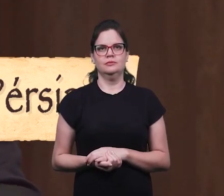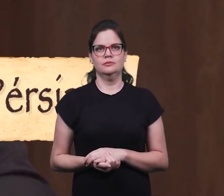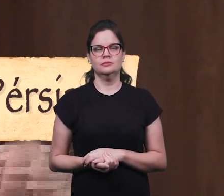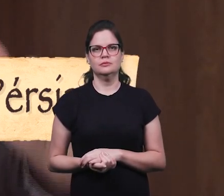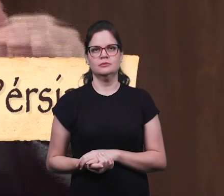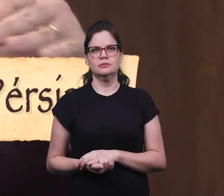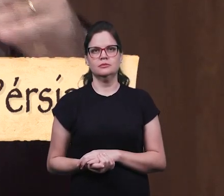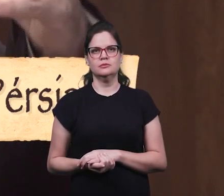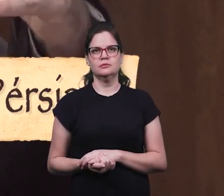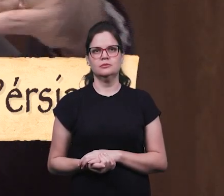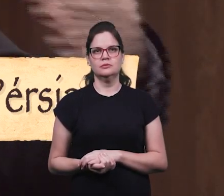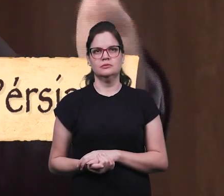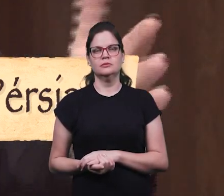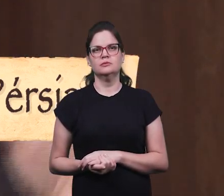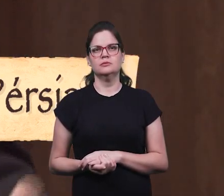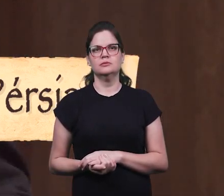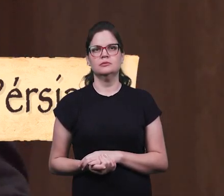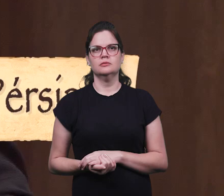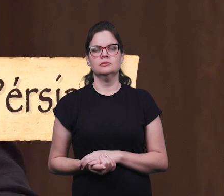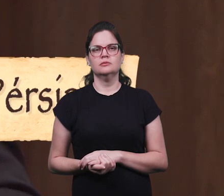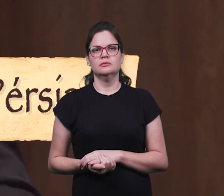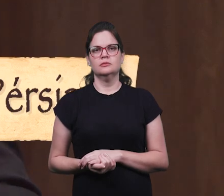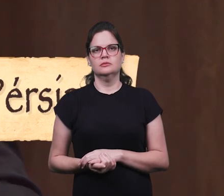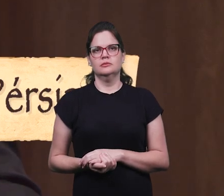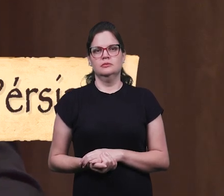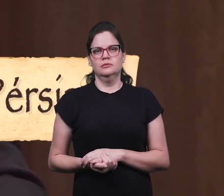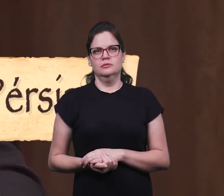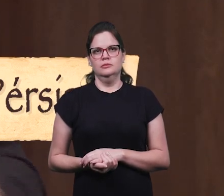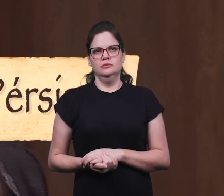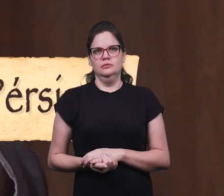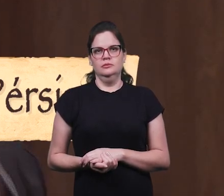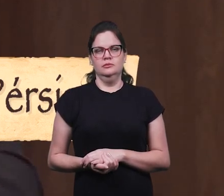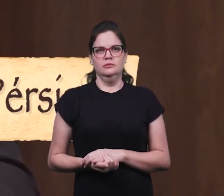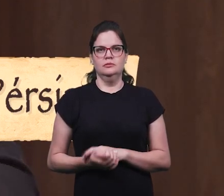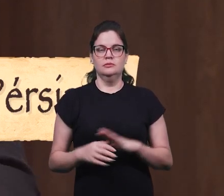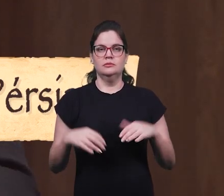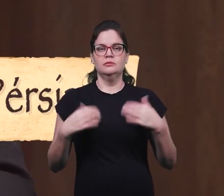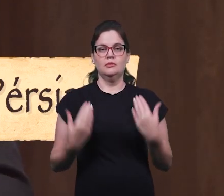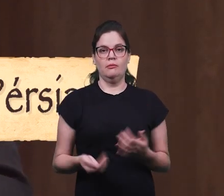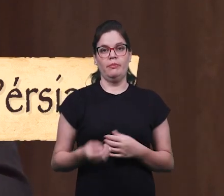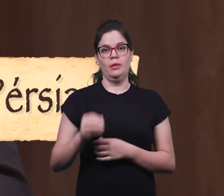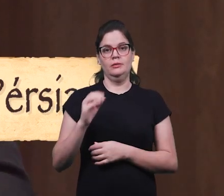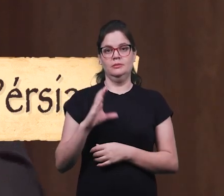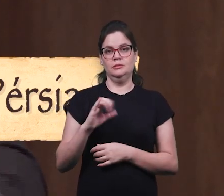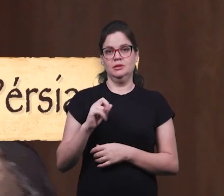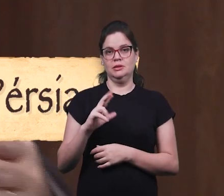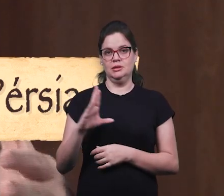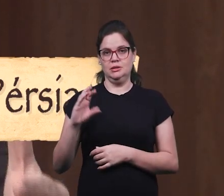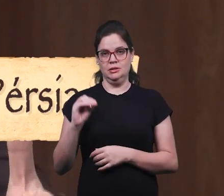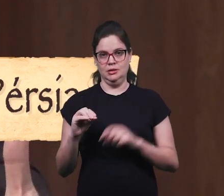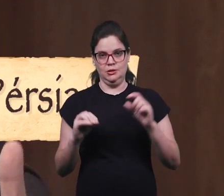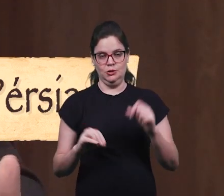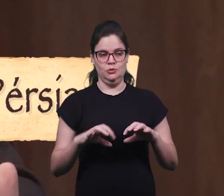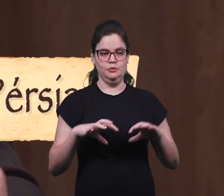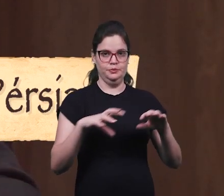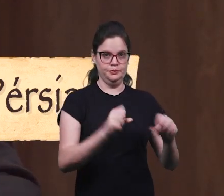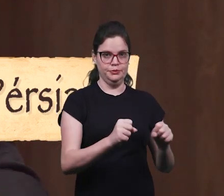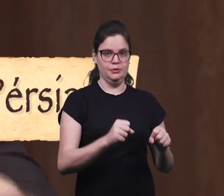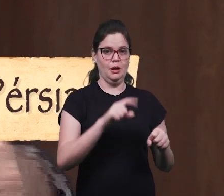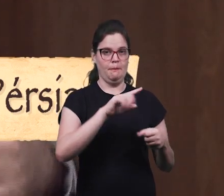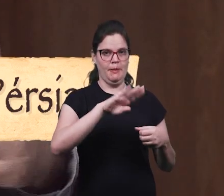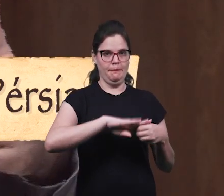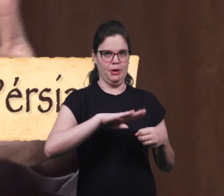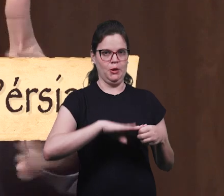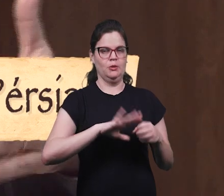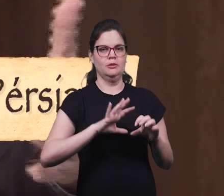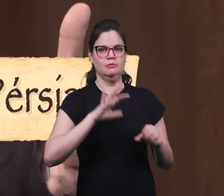Artaxerxes fala disso. Artaxerxes vem lá depois, mas então Ciro o Grande entrou, conquistou.